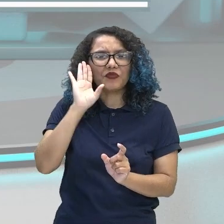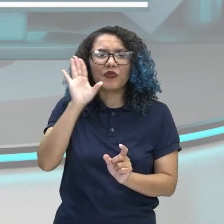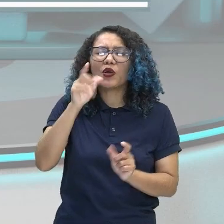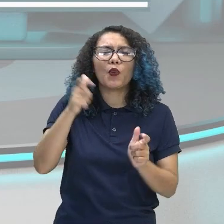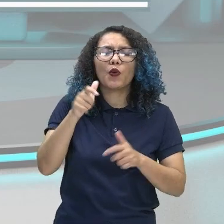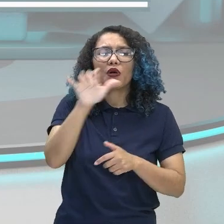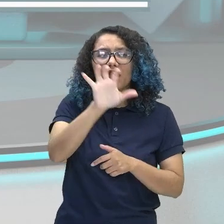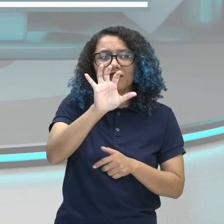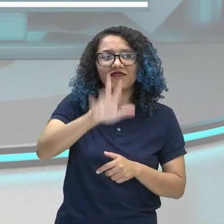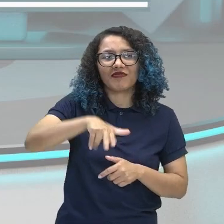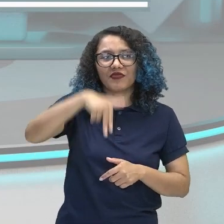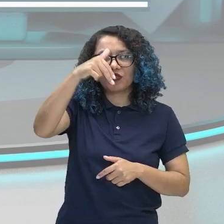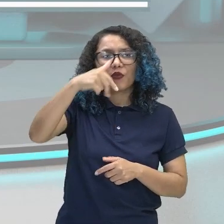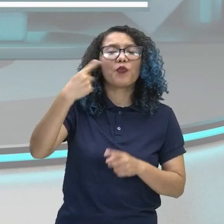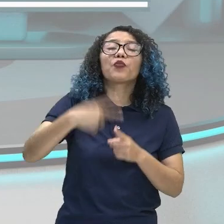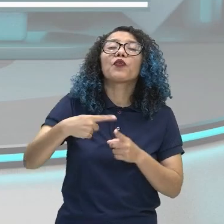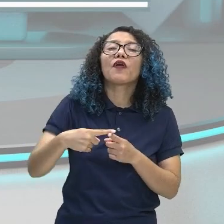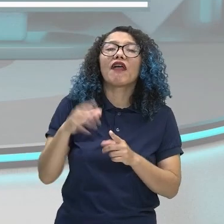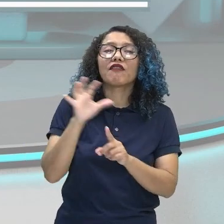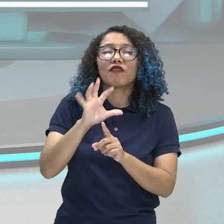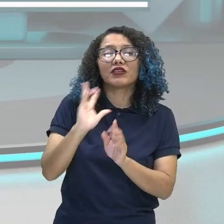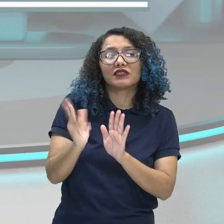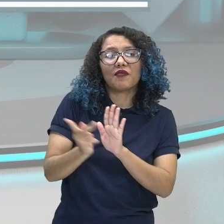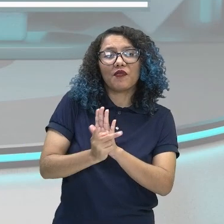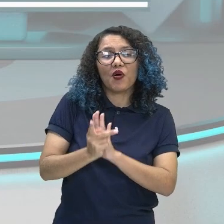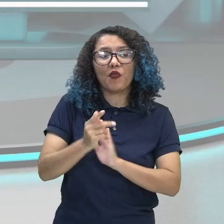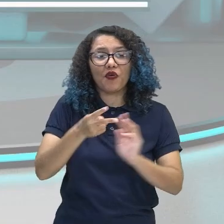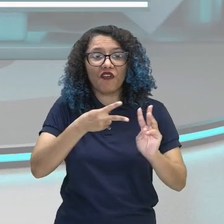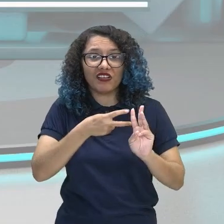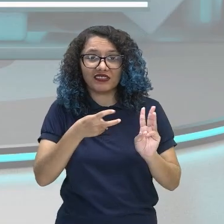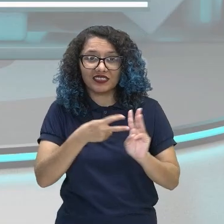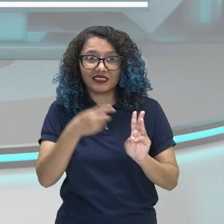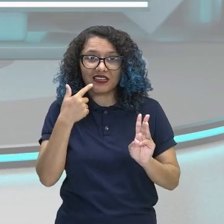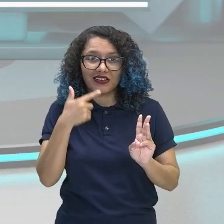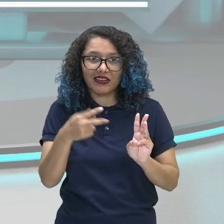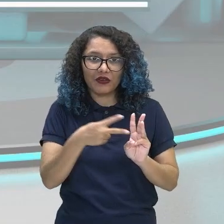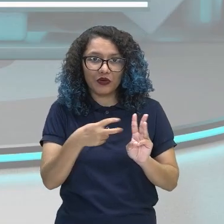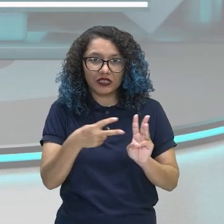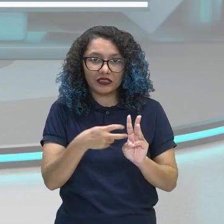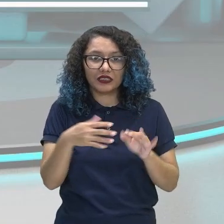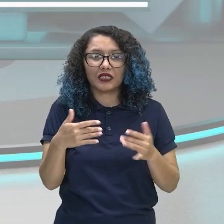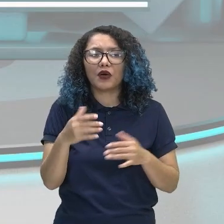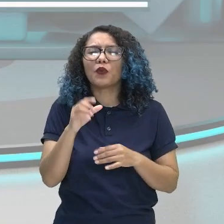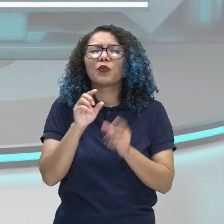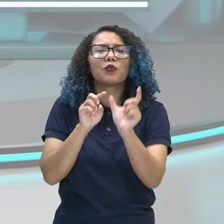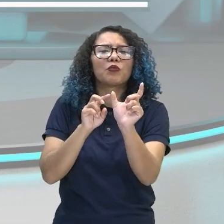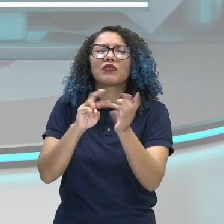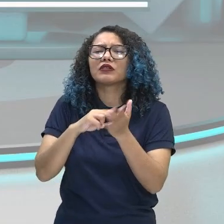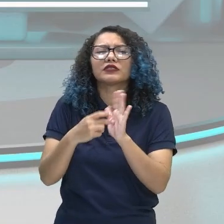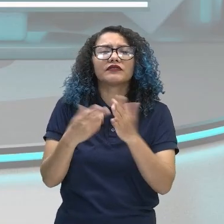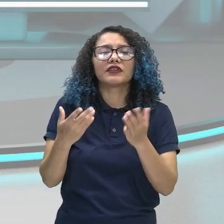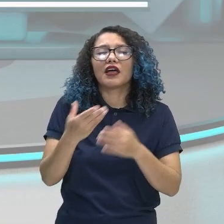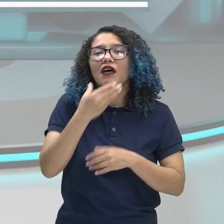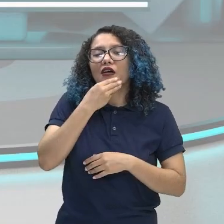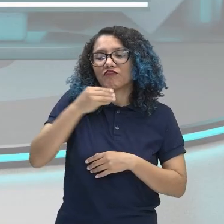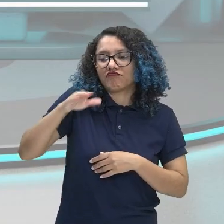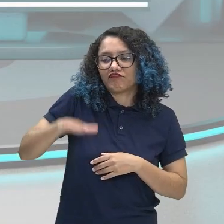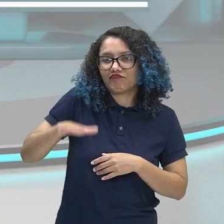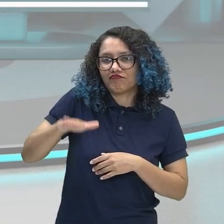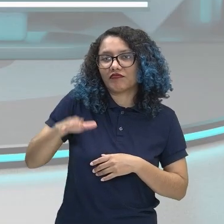da influência da língua indígena. Então, curumim, na língua indígena, significa menino na nossa